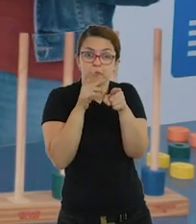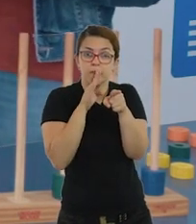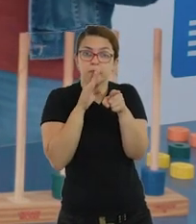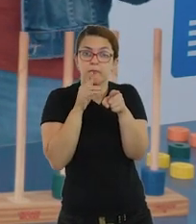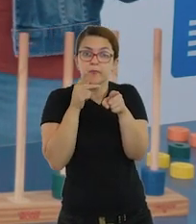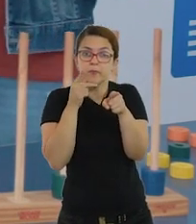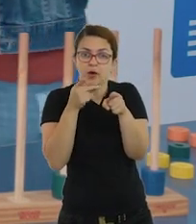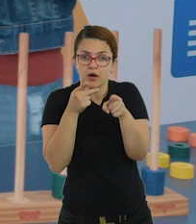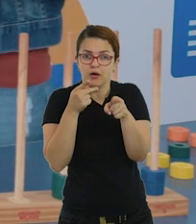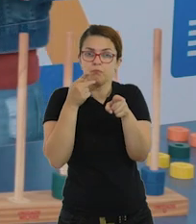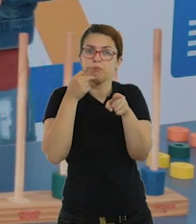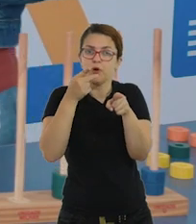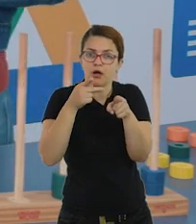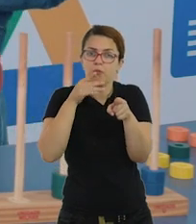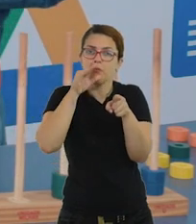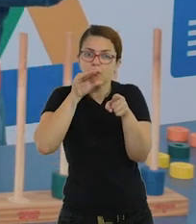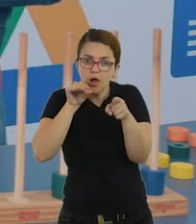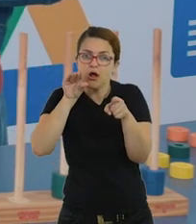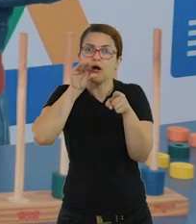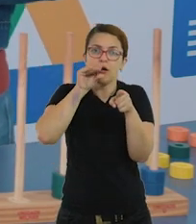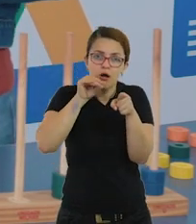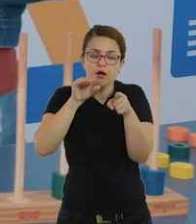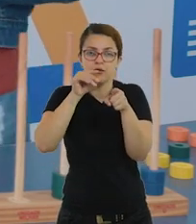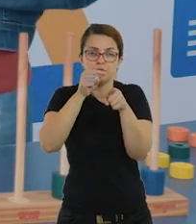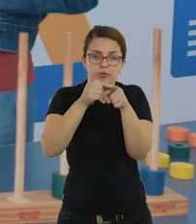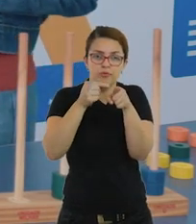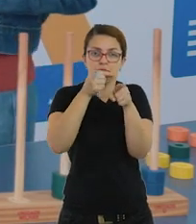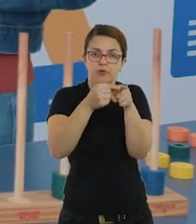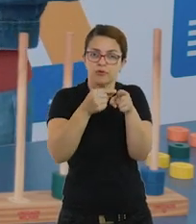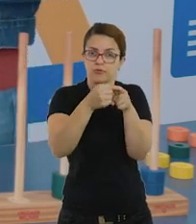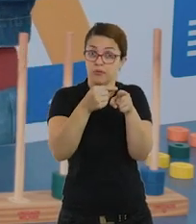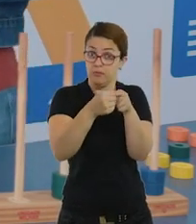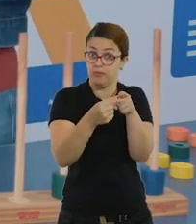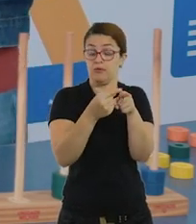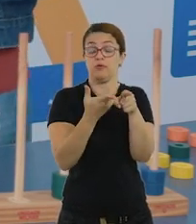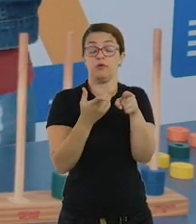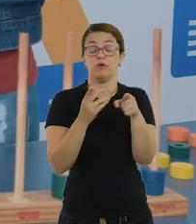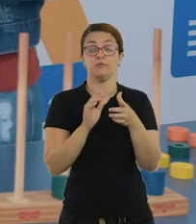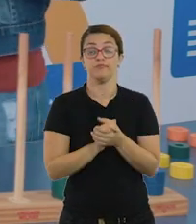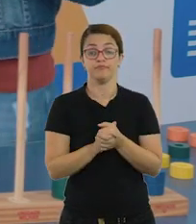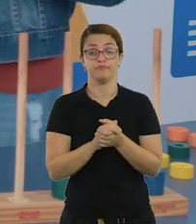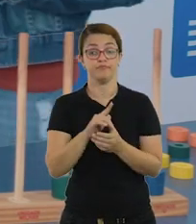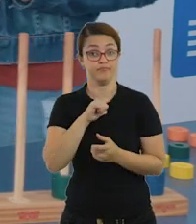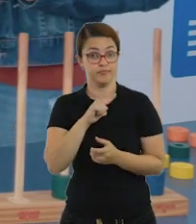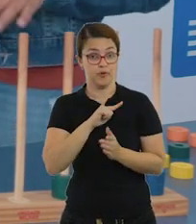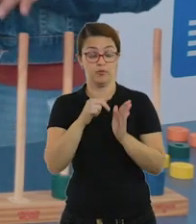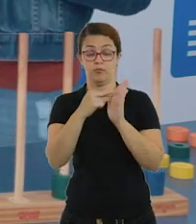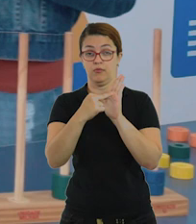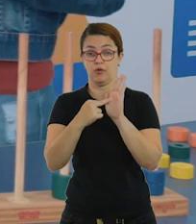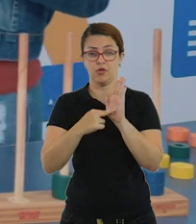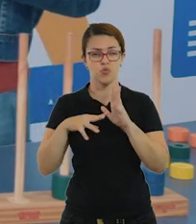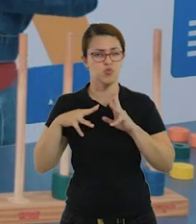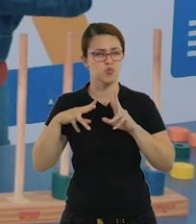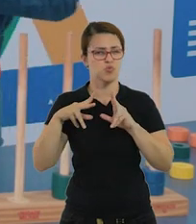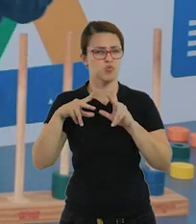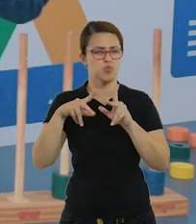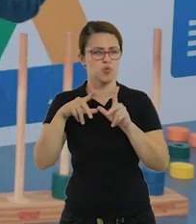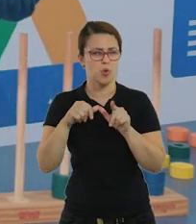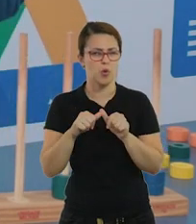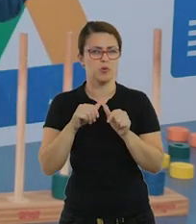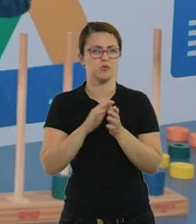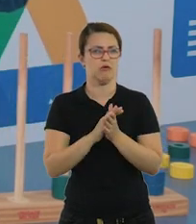ou seja, é a emissão de cada parte da palavra. E aí, nós temos uma regra, ó. Toda